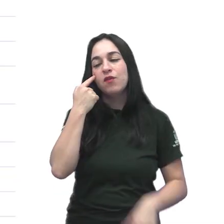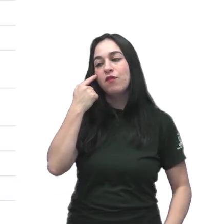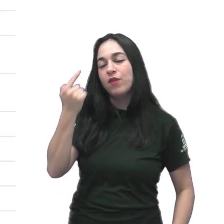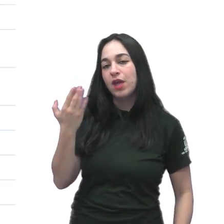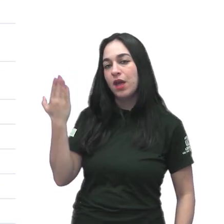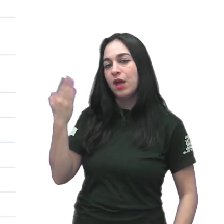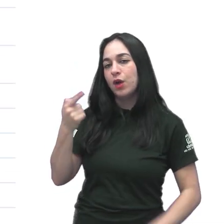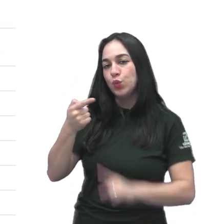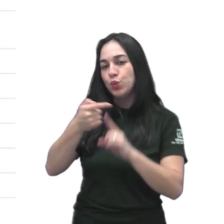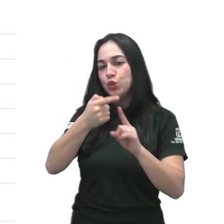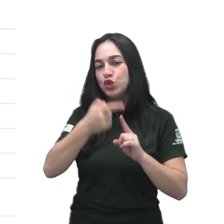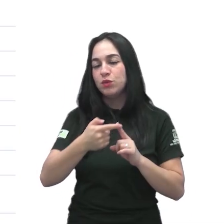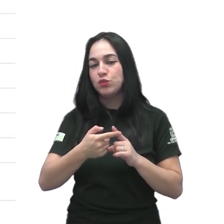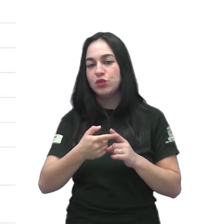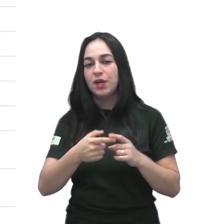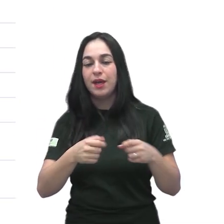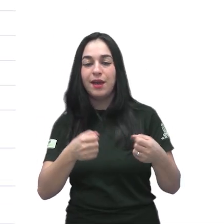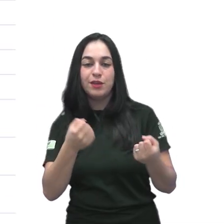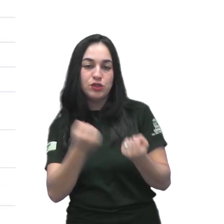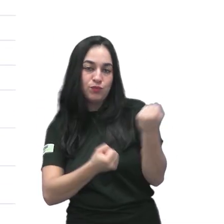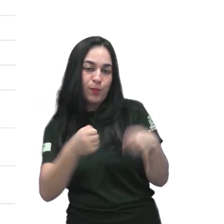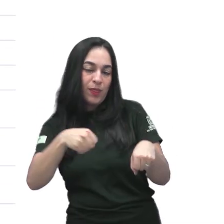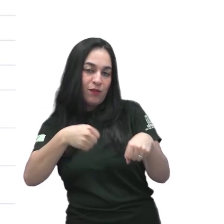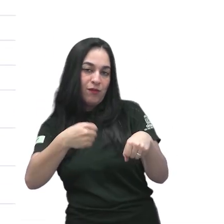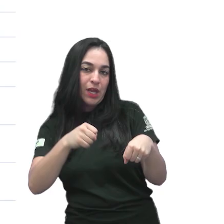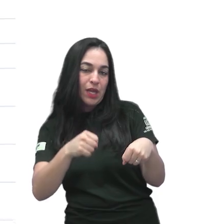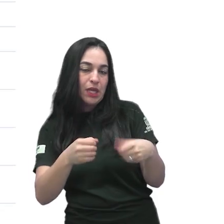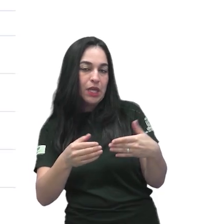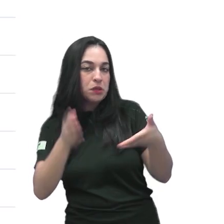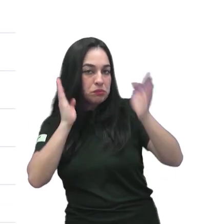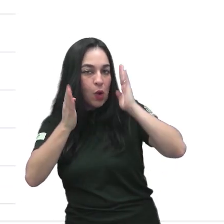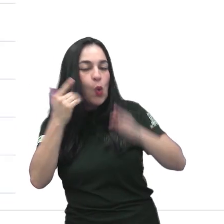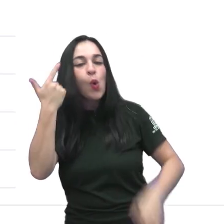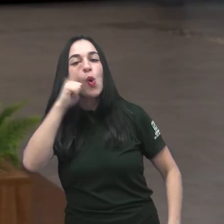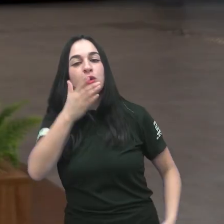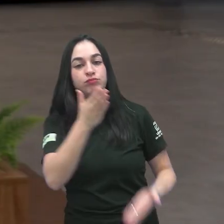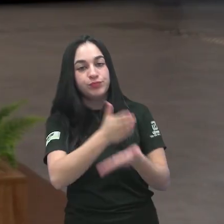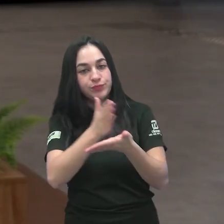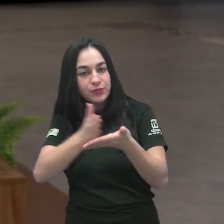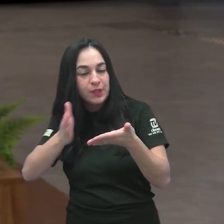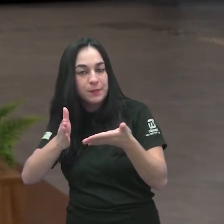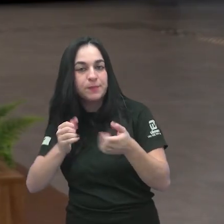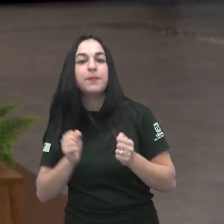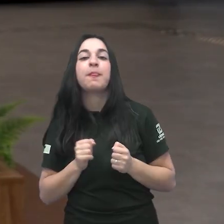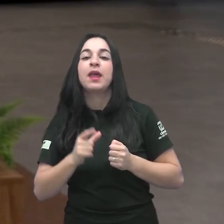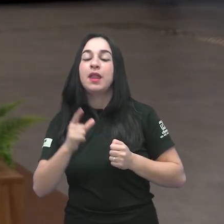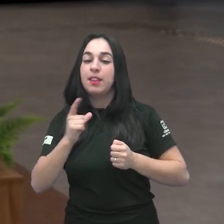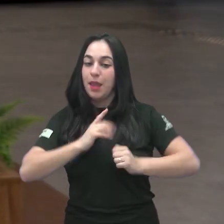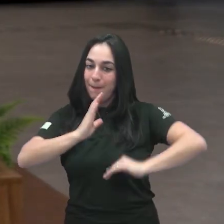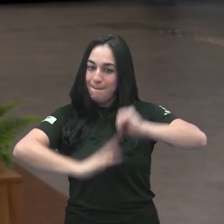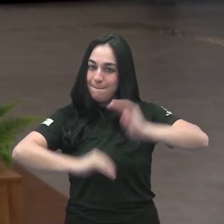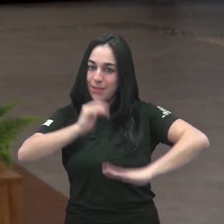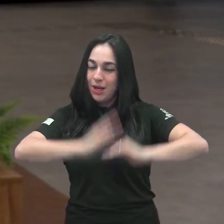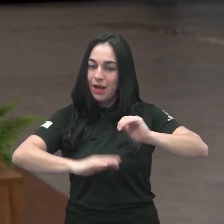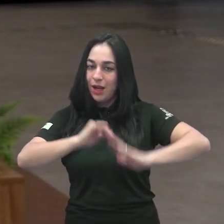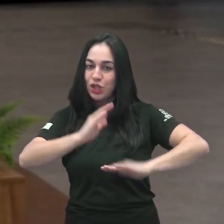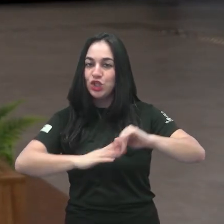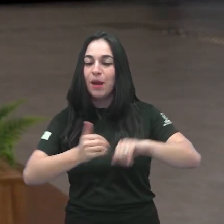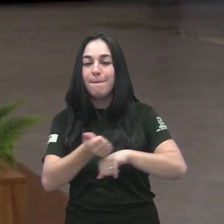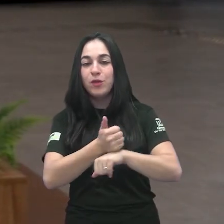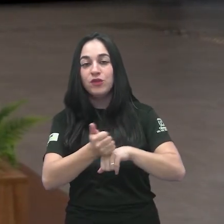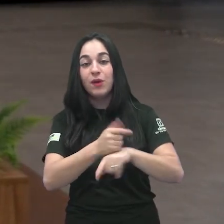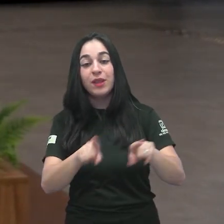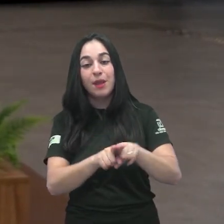irá receber a relação de modelos de veículos que podem ser financiados. Para esse economista, além da garantia